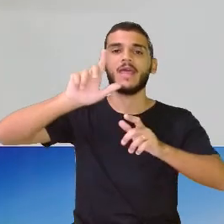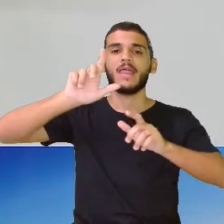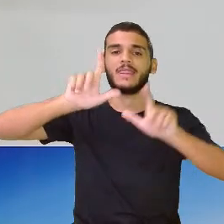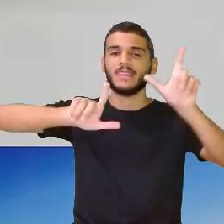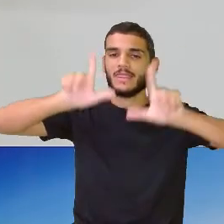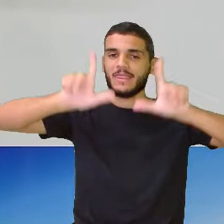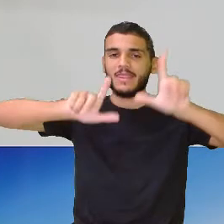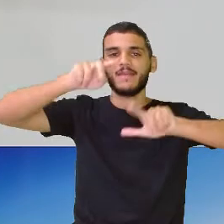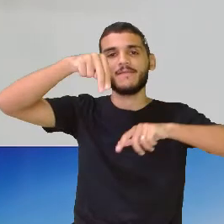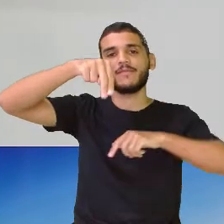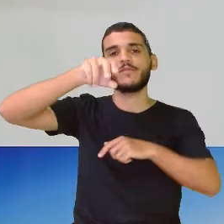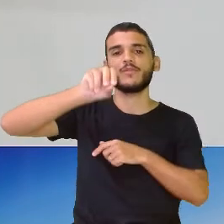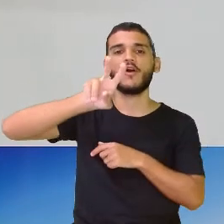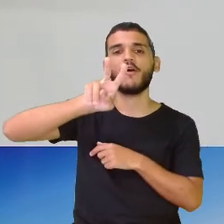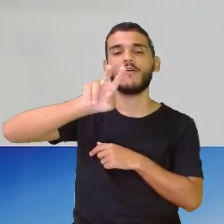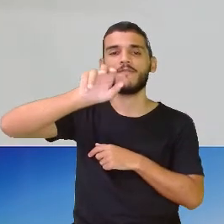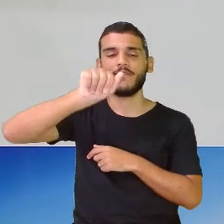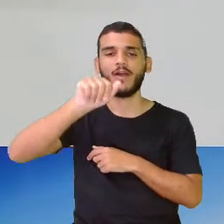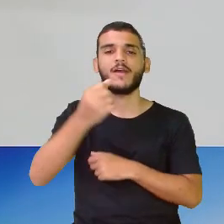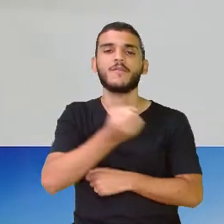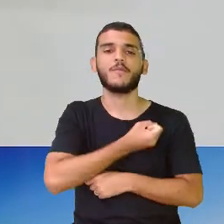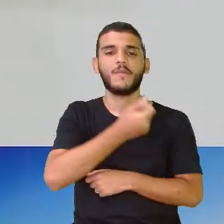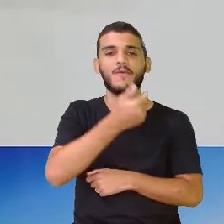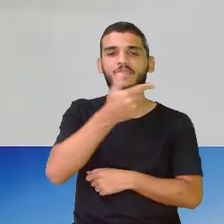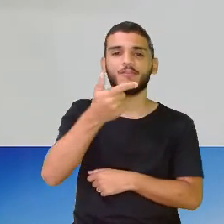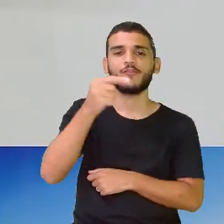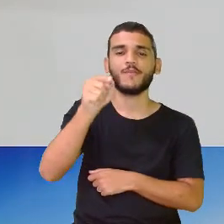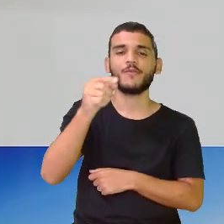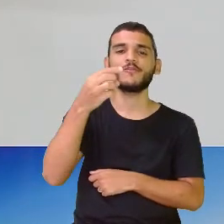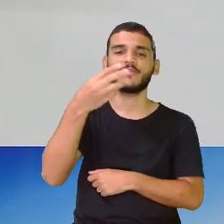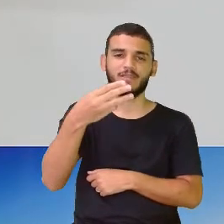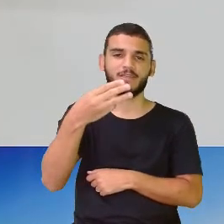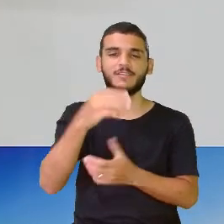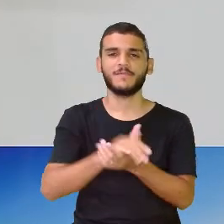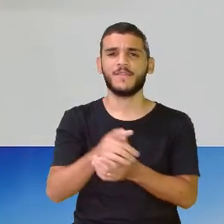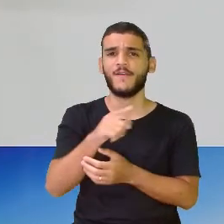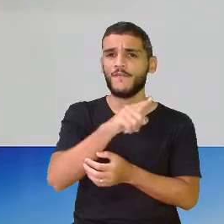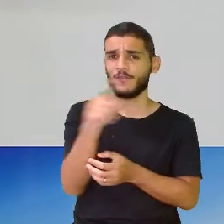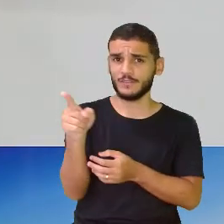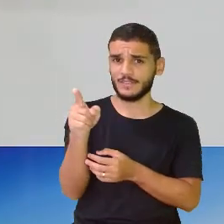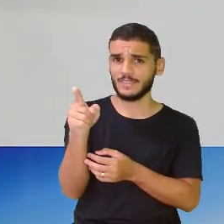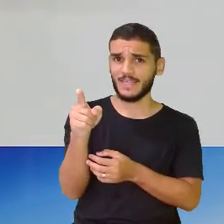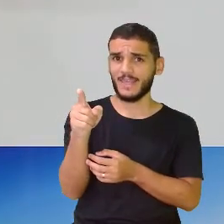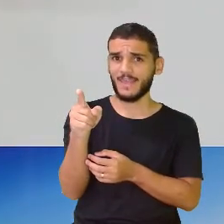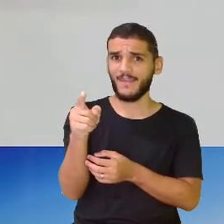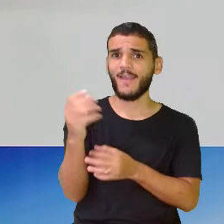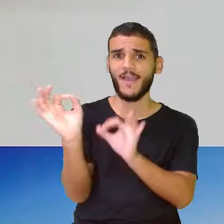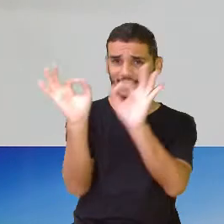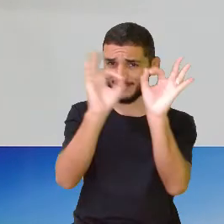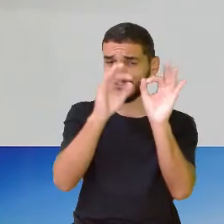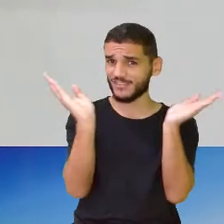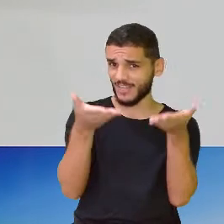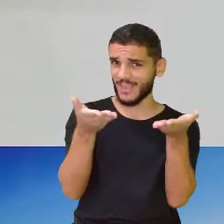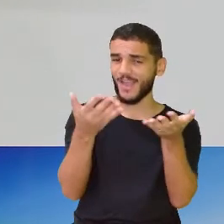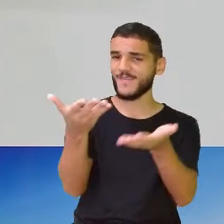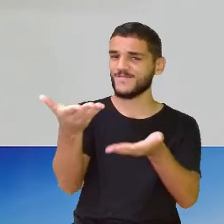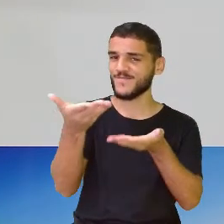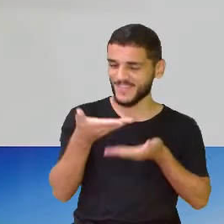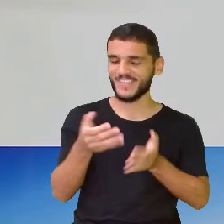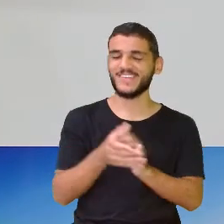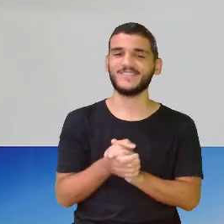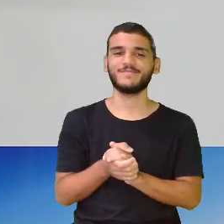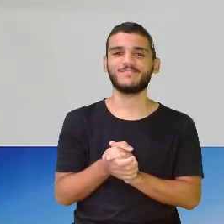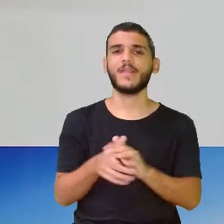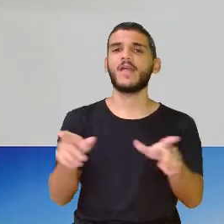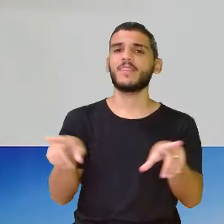agora ao vivo pela TV Nova, canal 22.3. Você já está aí? Que bom, seja muito bem-vindo. Mas